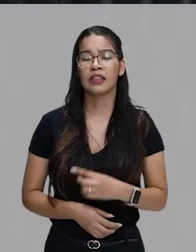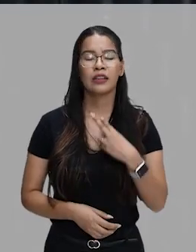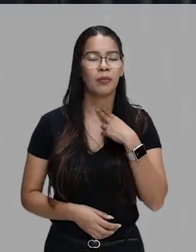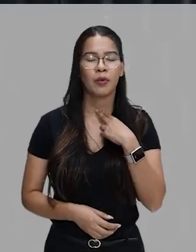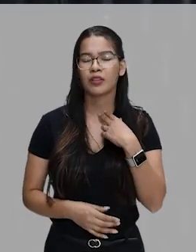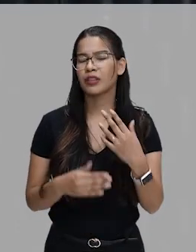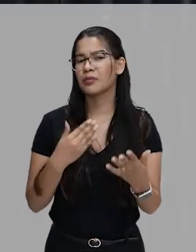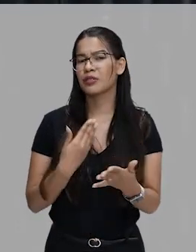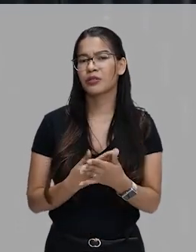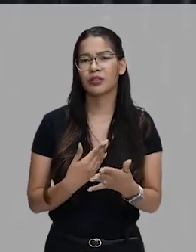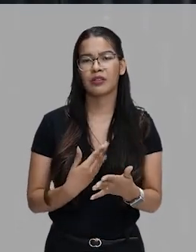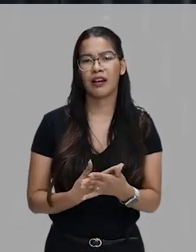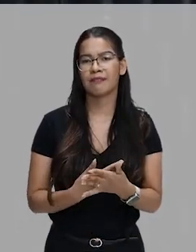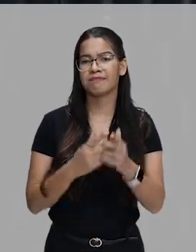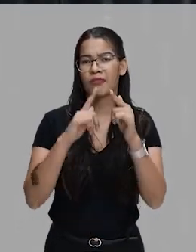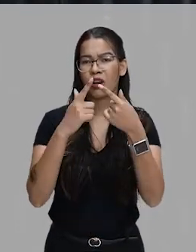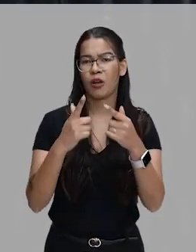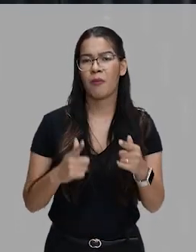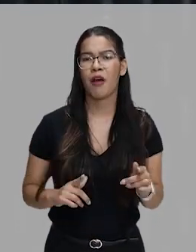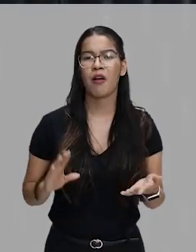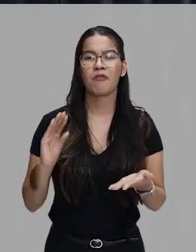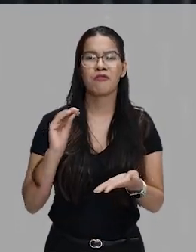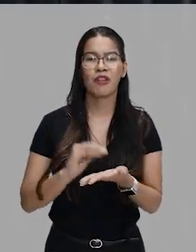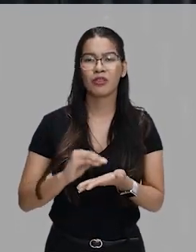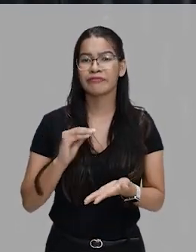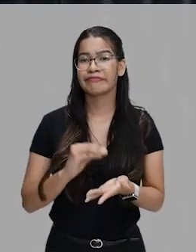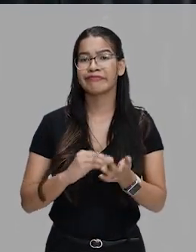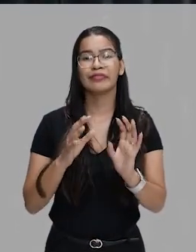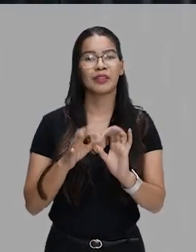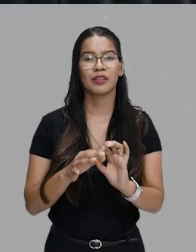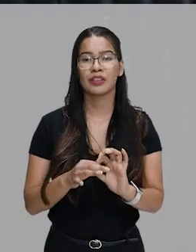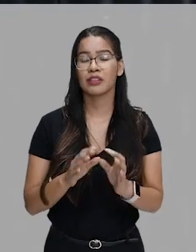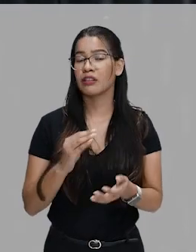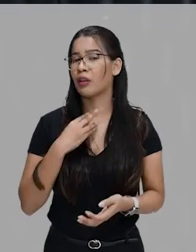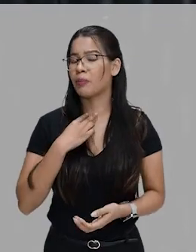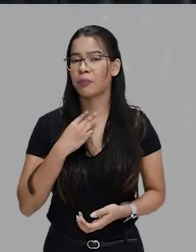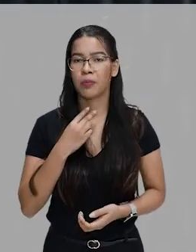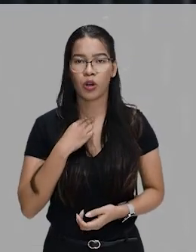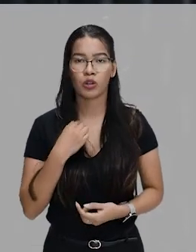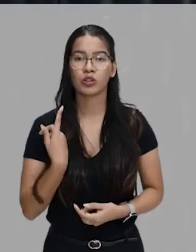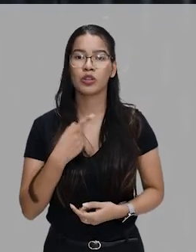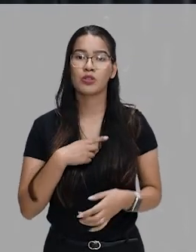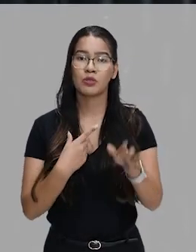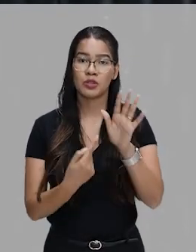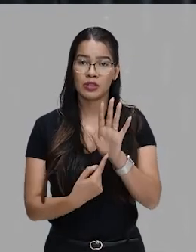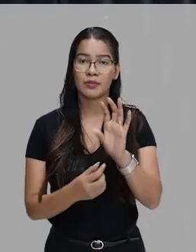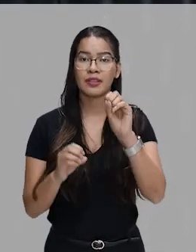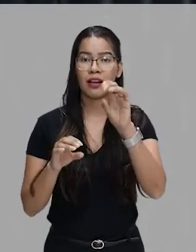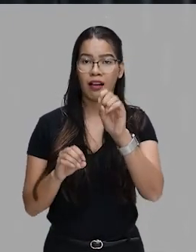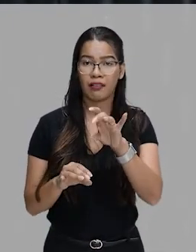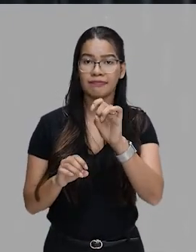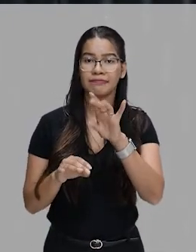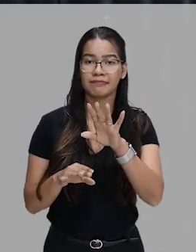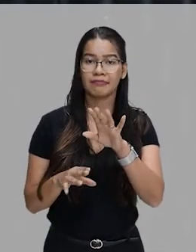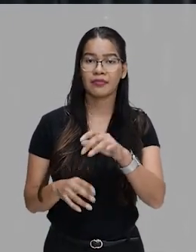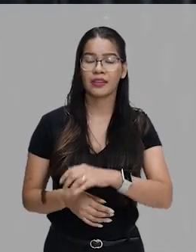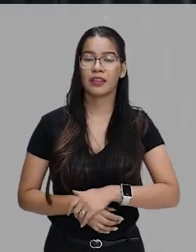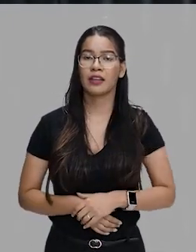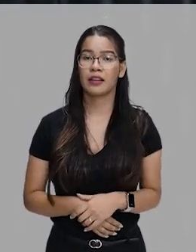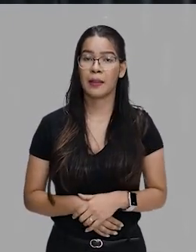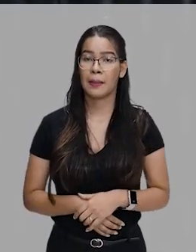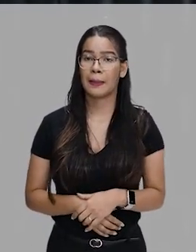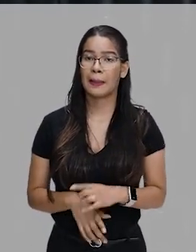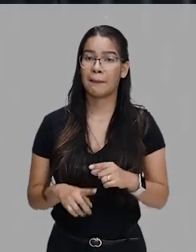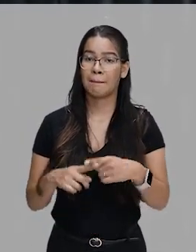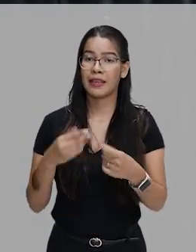gramática descontextualizada. Nós trazemos para a aula as orações separadinhas para o aluno entender. Mas a aplicabilidade